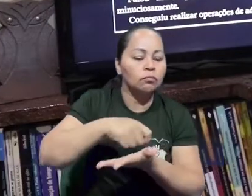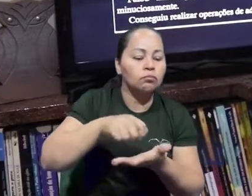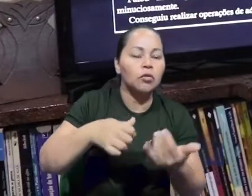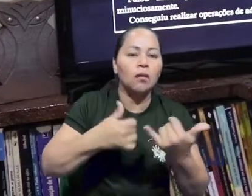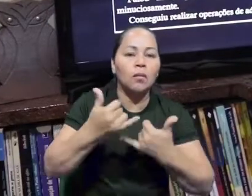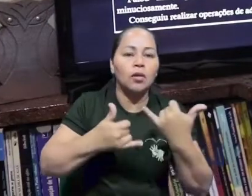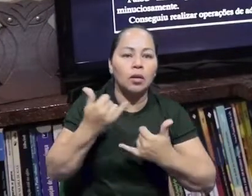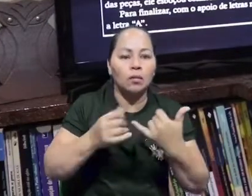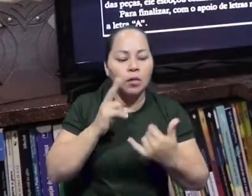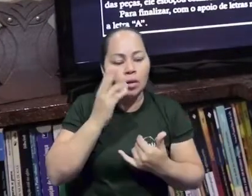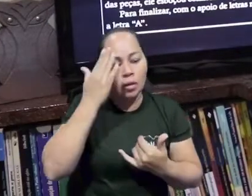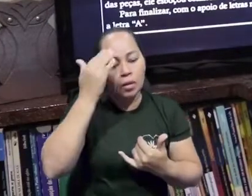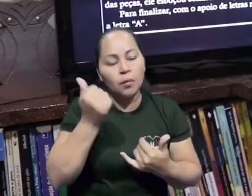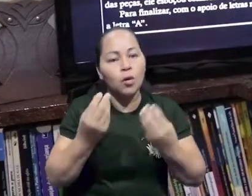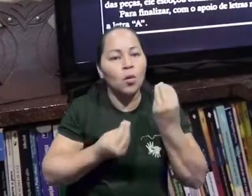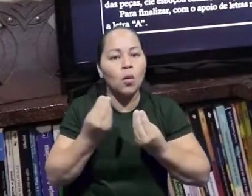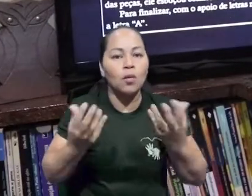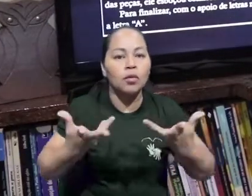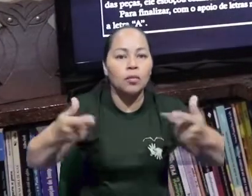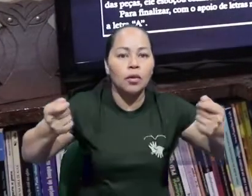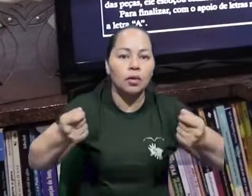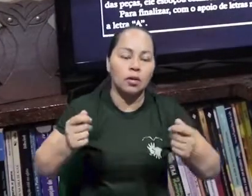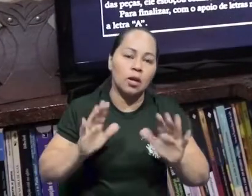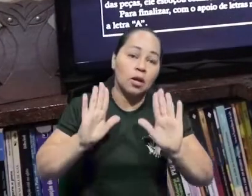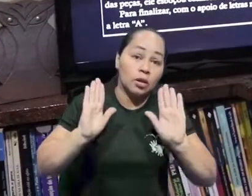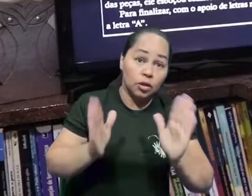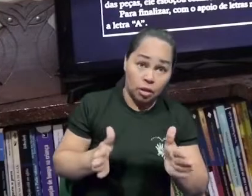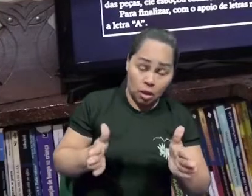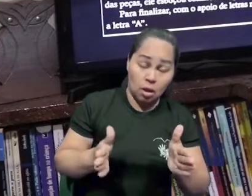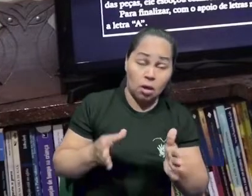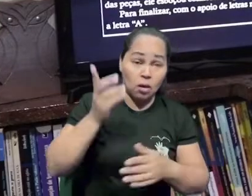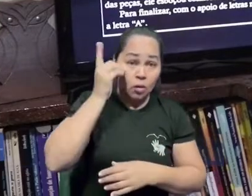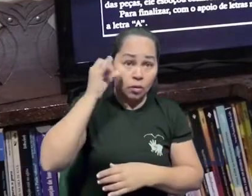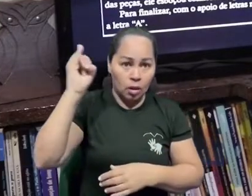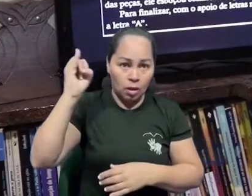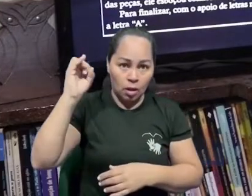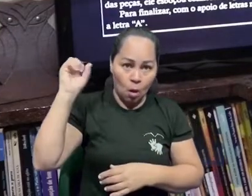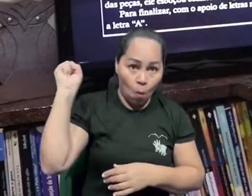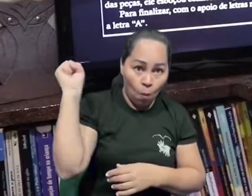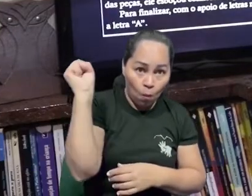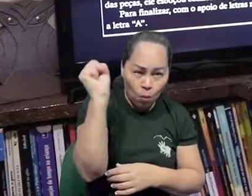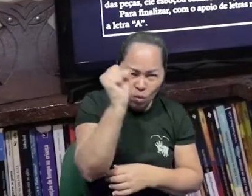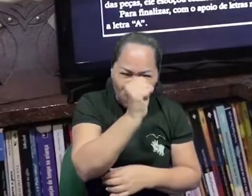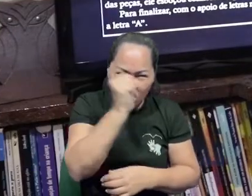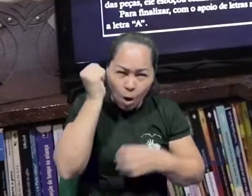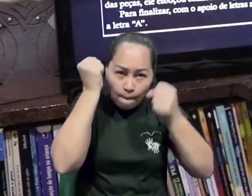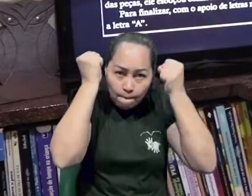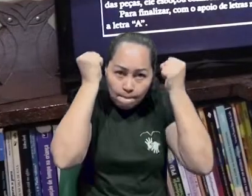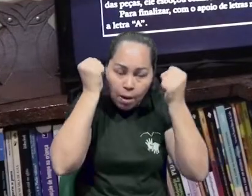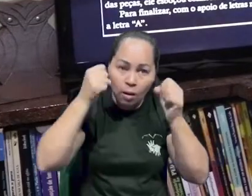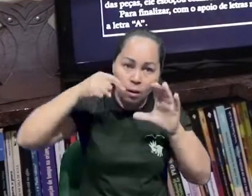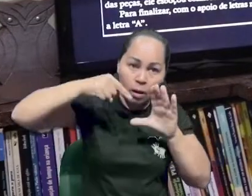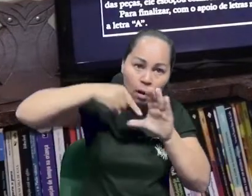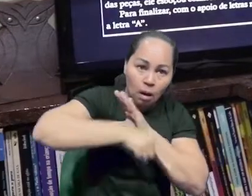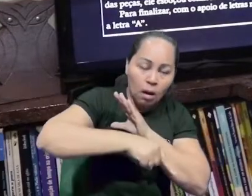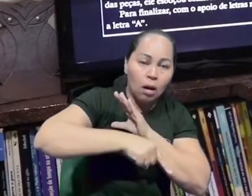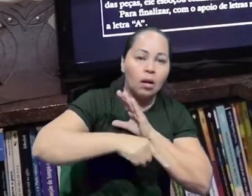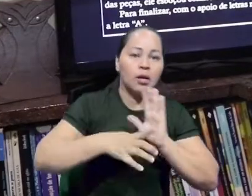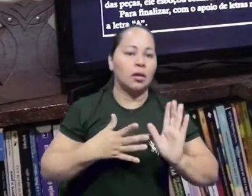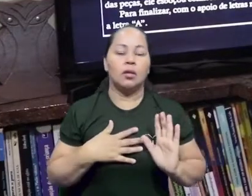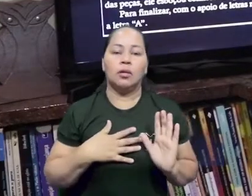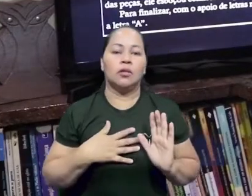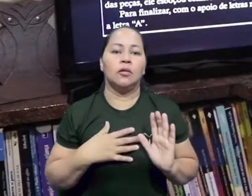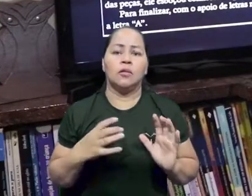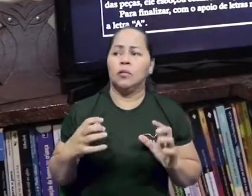avaliar, tá? Essas habilidades. No caso do DI grave, severo, ao chegar na escola, não